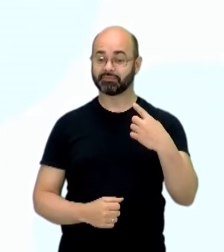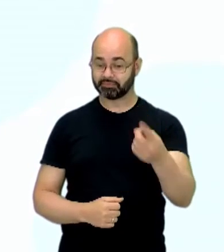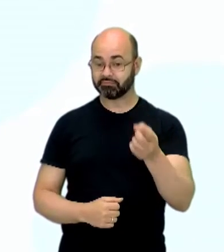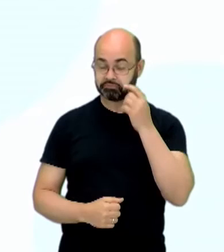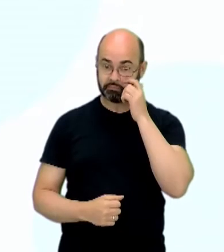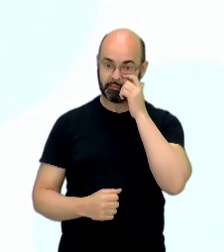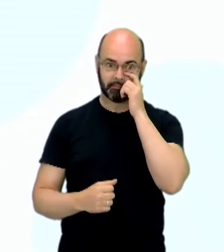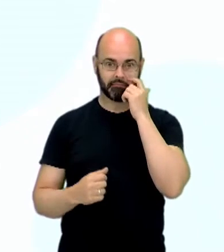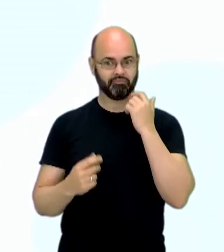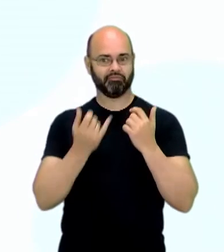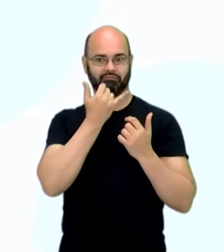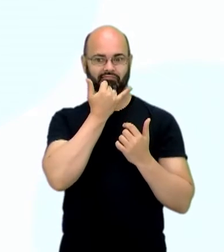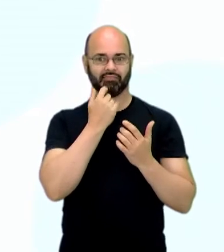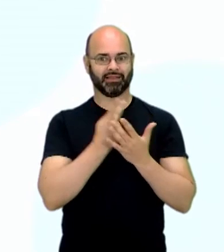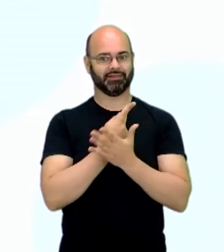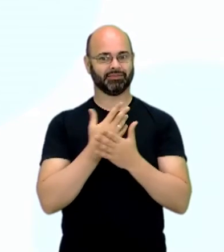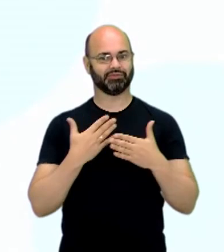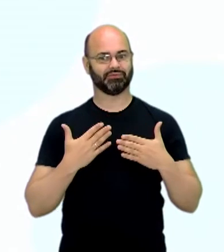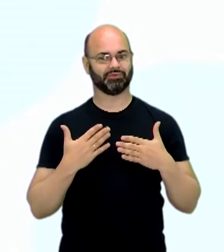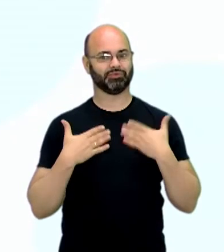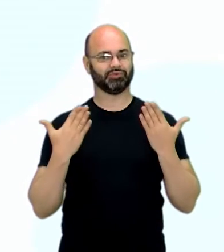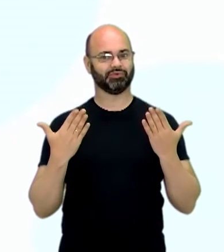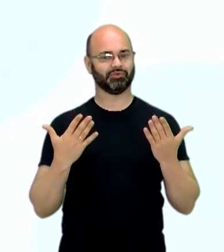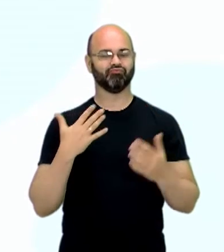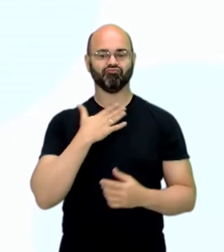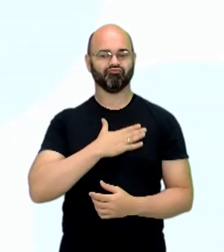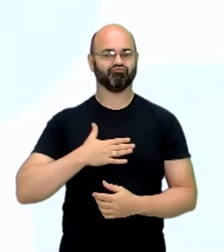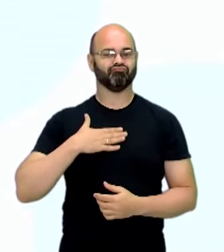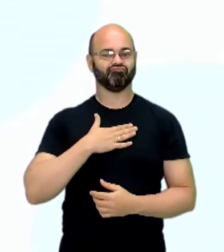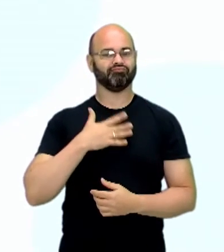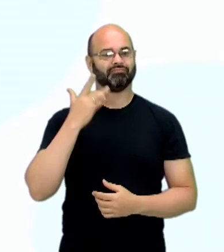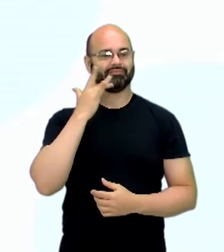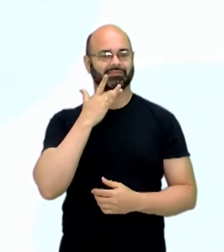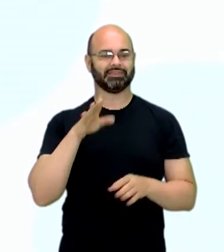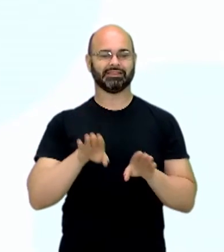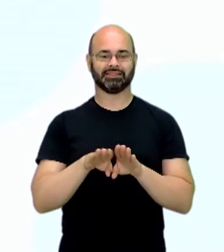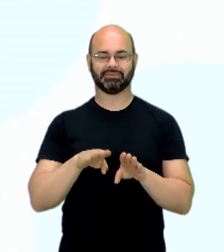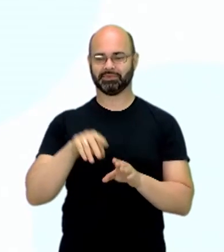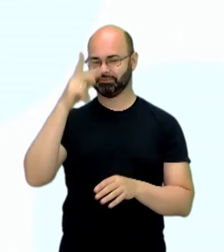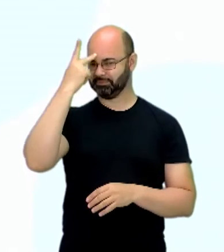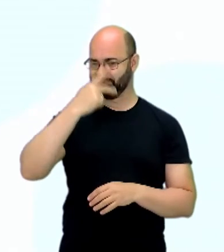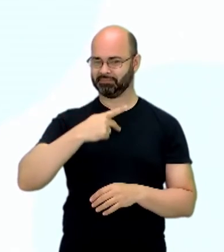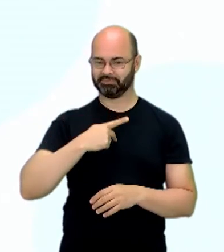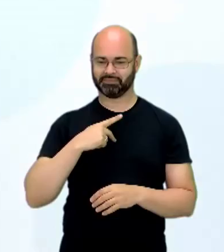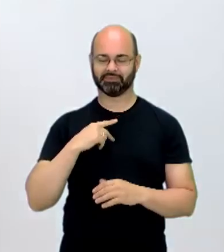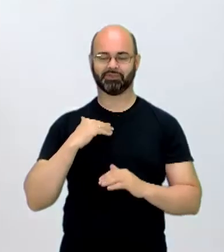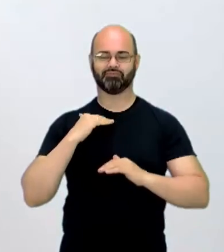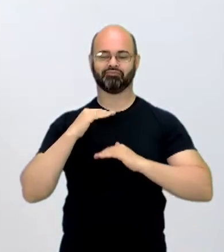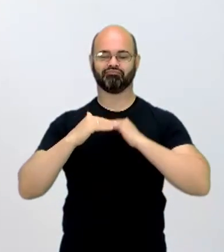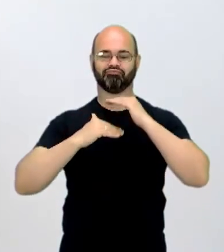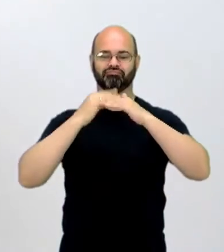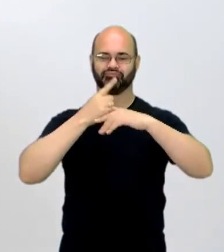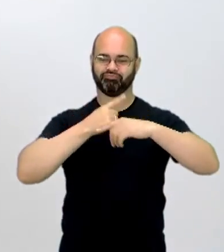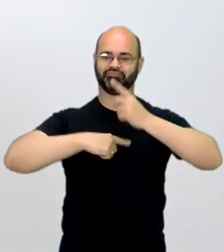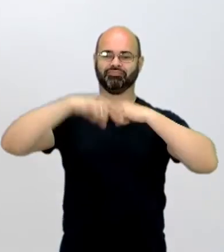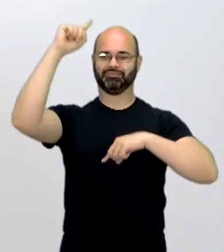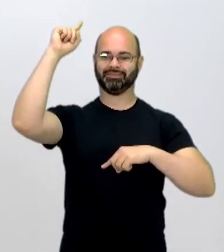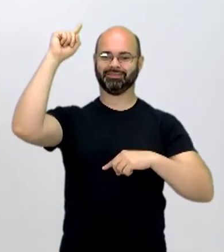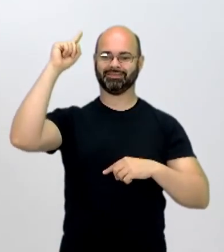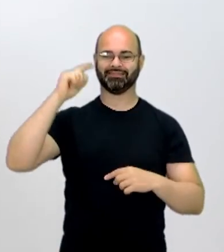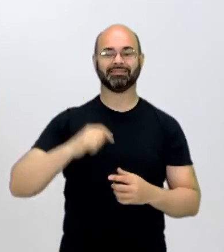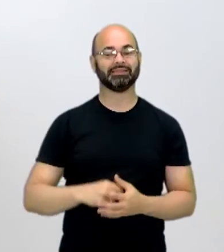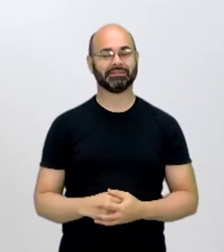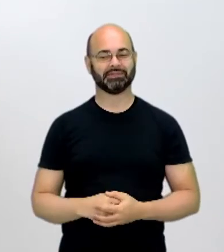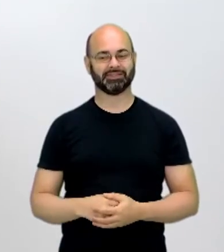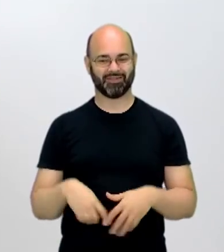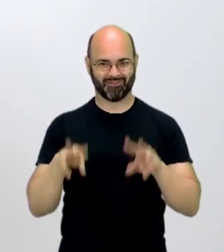pode levar aí a prazeres inesperados e ao crescimento pessoal.